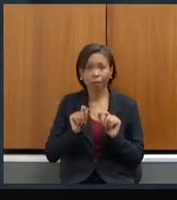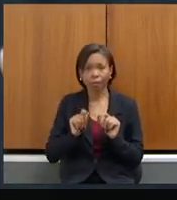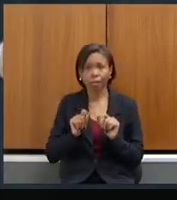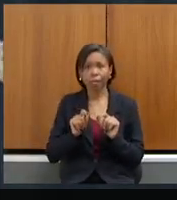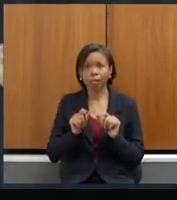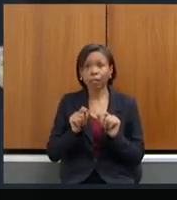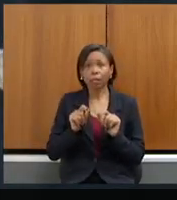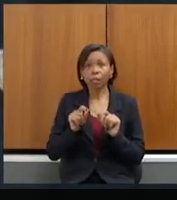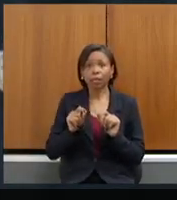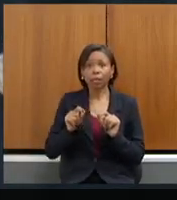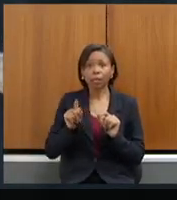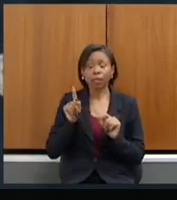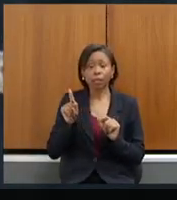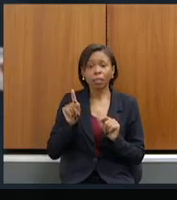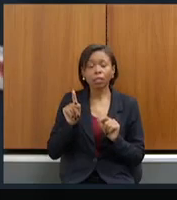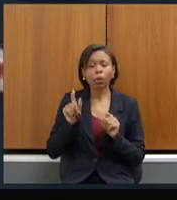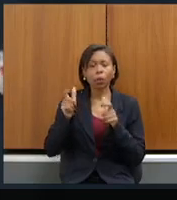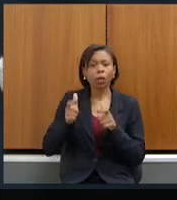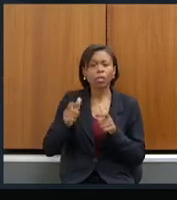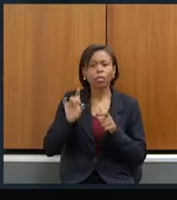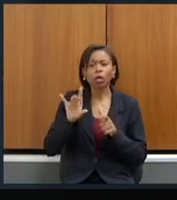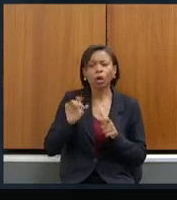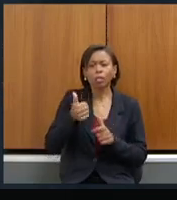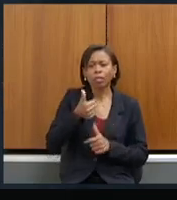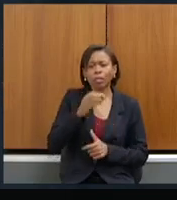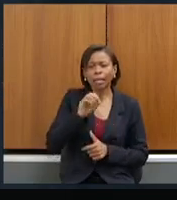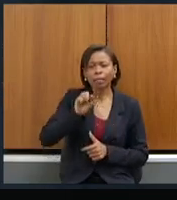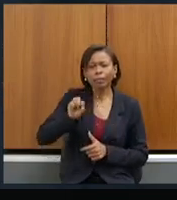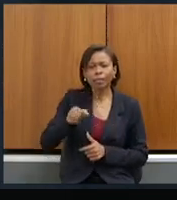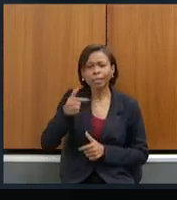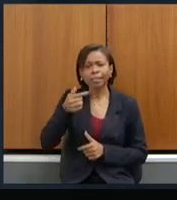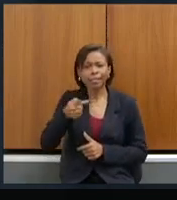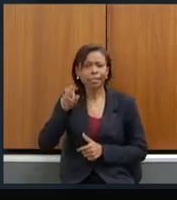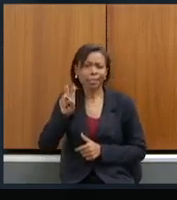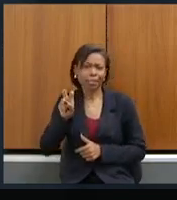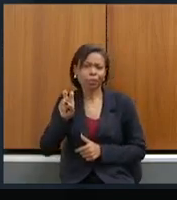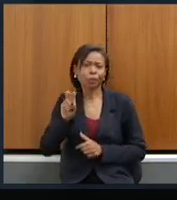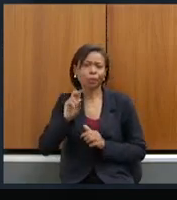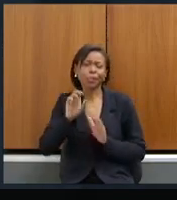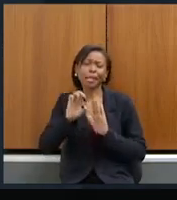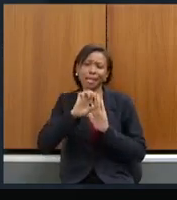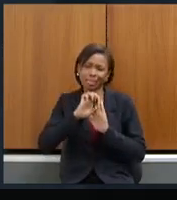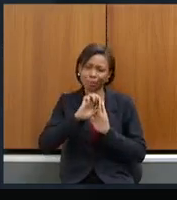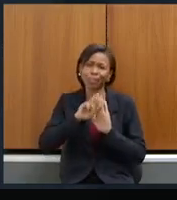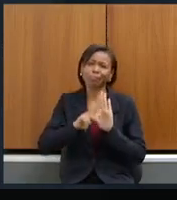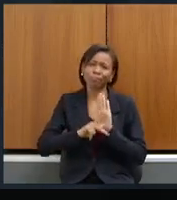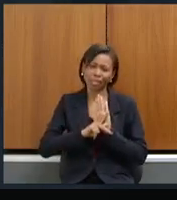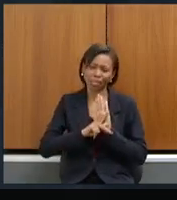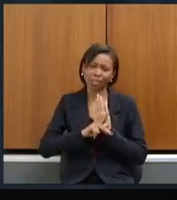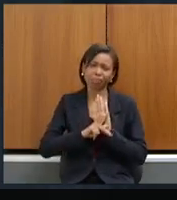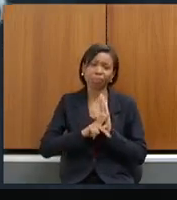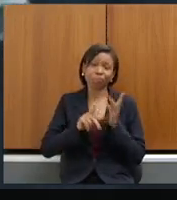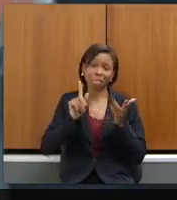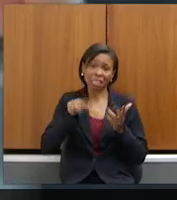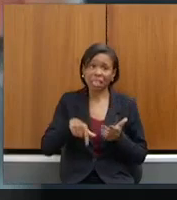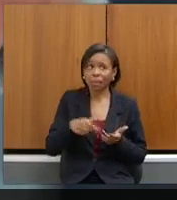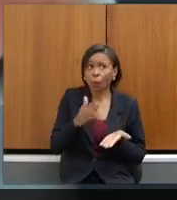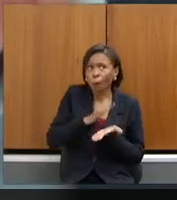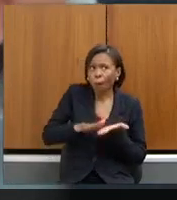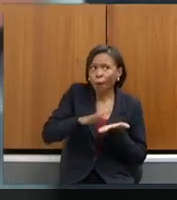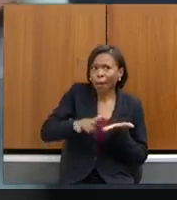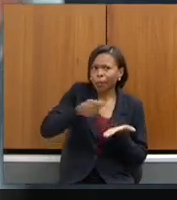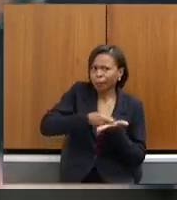só 10,75 da emenda 29 que obriga o gasto de doze por cento em emenda né